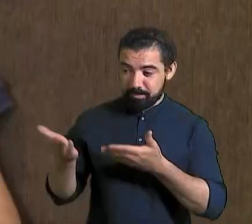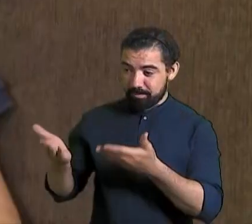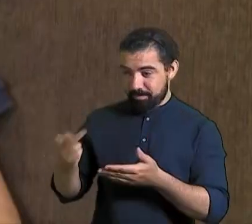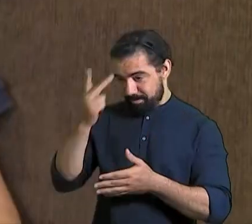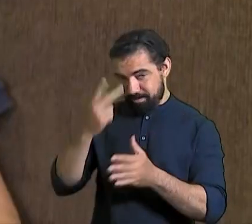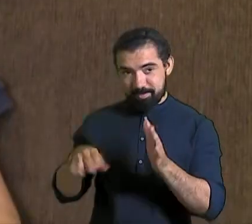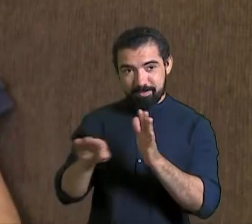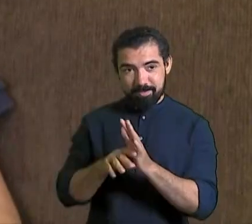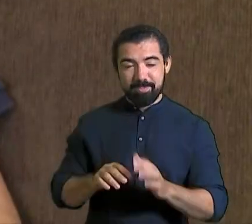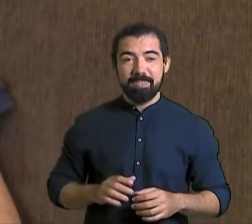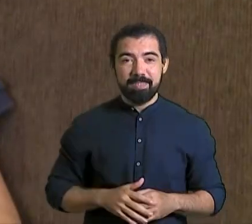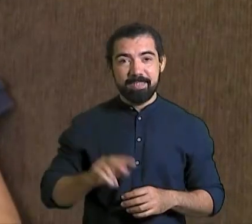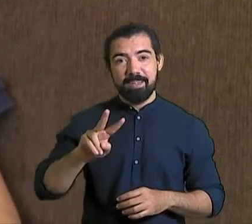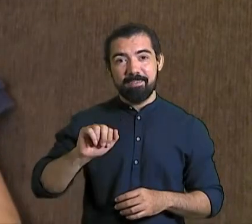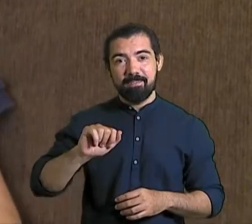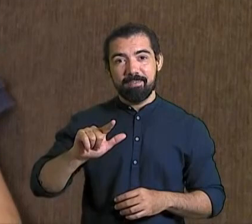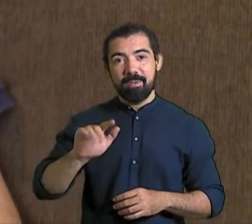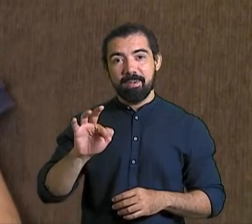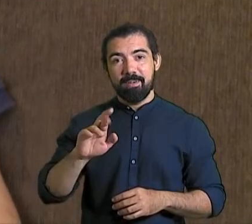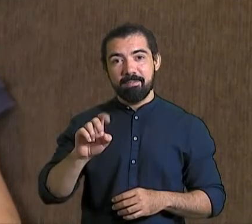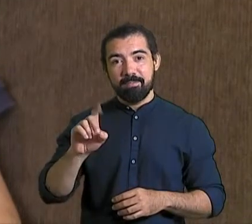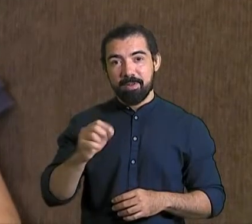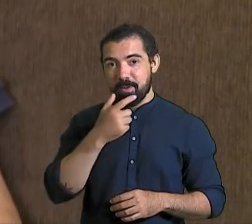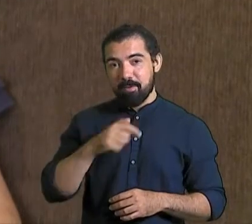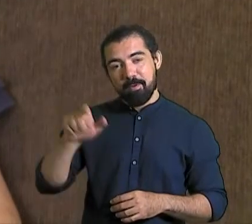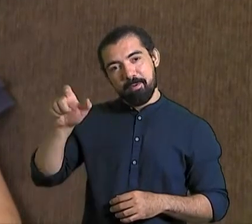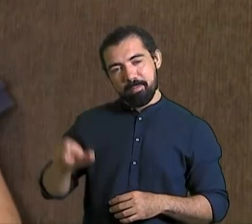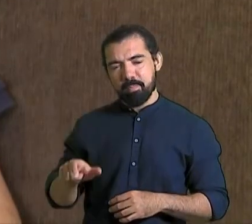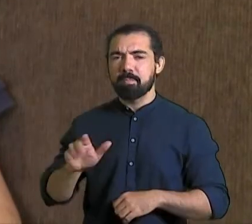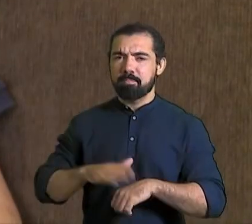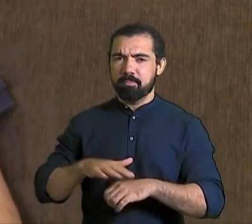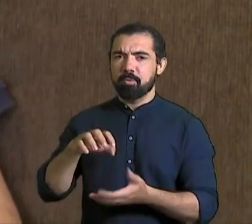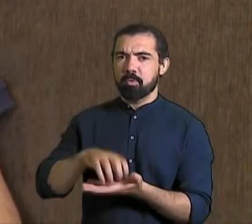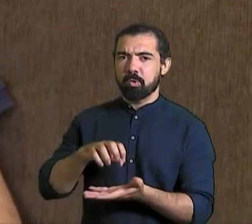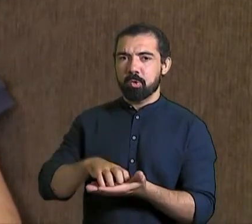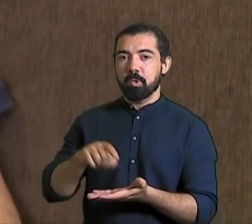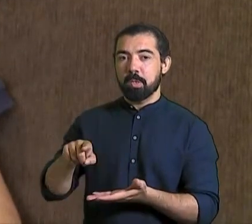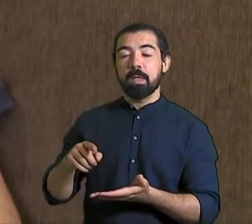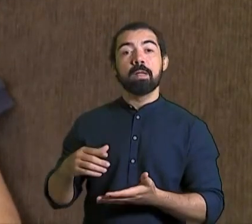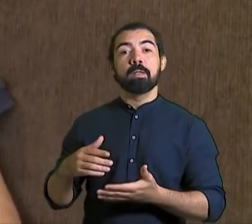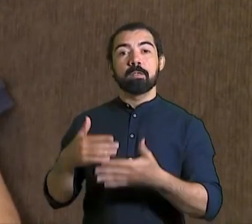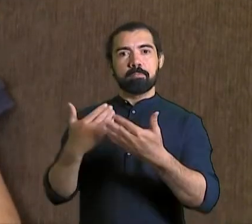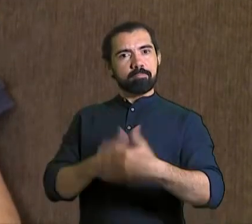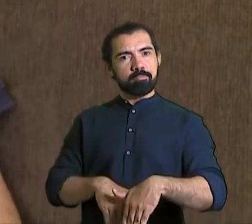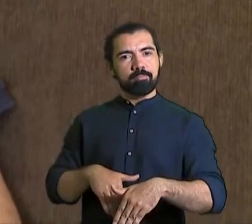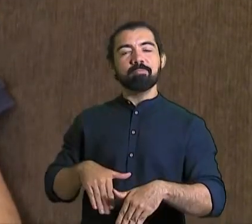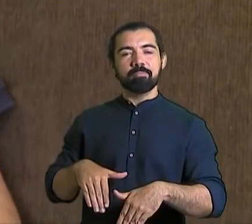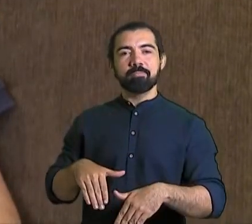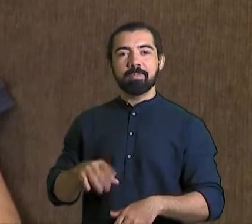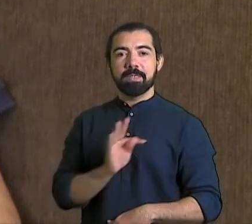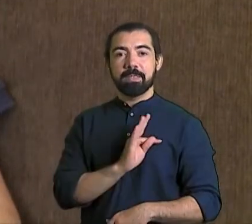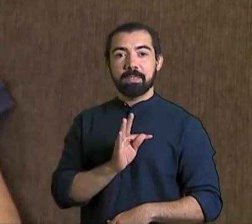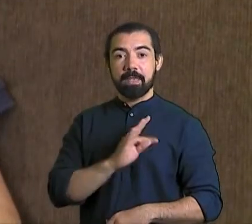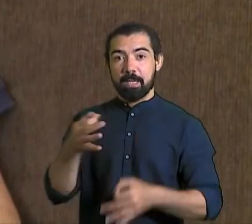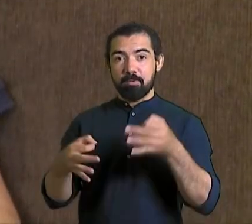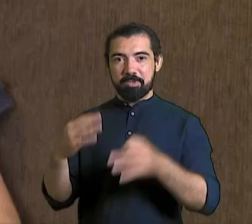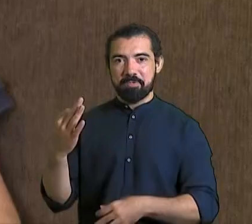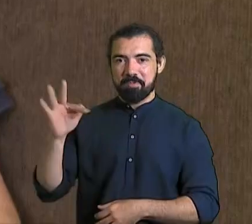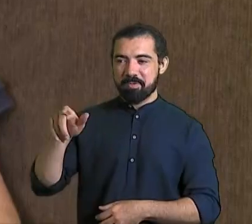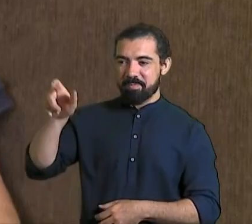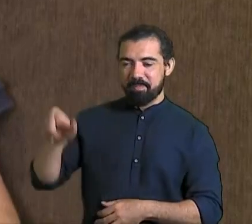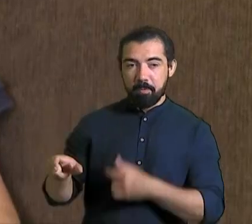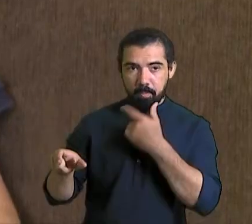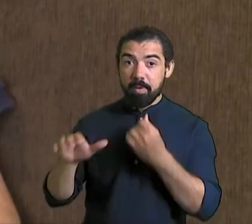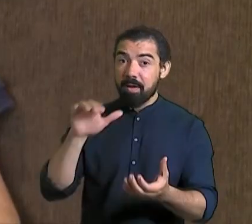chegada do Valfrido Viana Furtado, né, servidor da Justiça Federal, técnico dessa Justiça Federal,